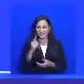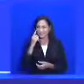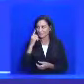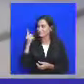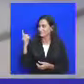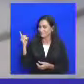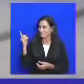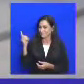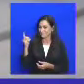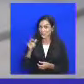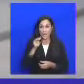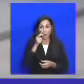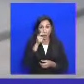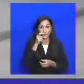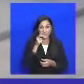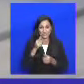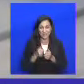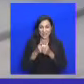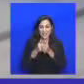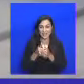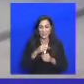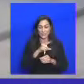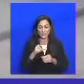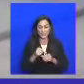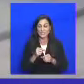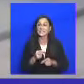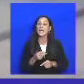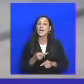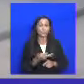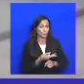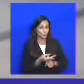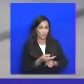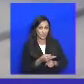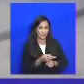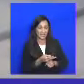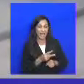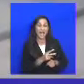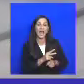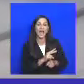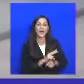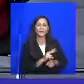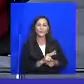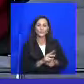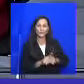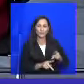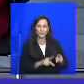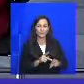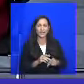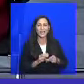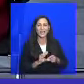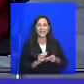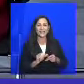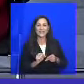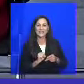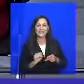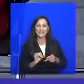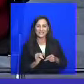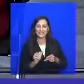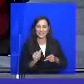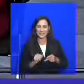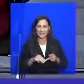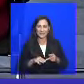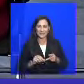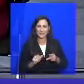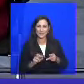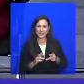da Quina. E para conferir e validar o nosso sorteio, eu conto com a presença de duas auditoras populares, a Cássia Rodrigues